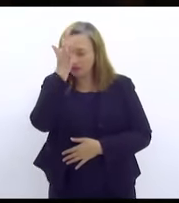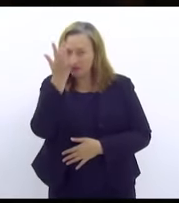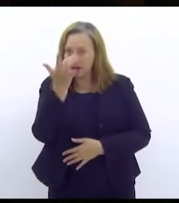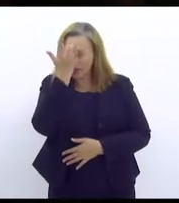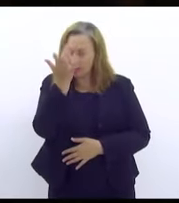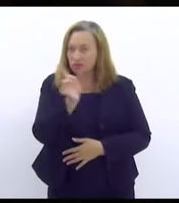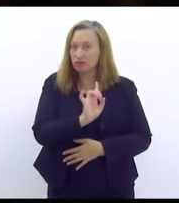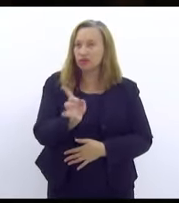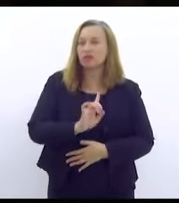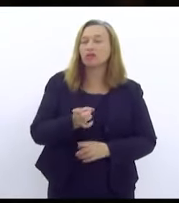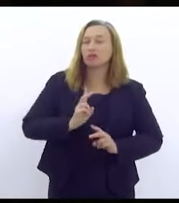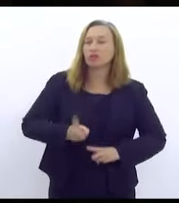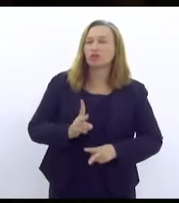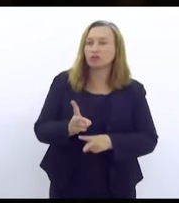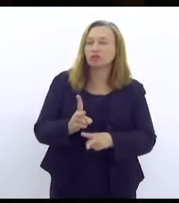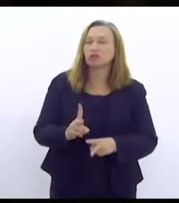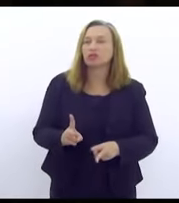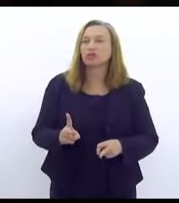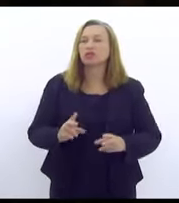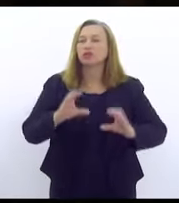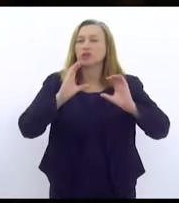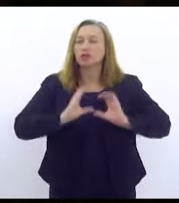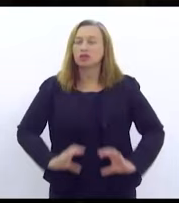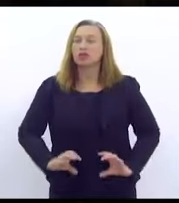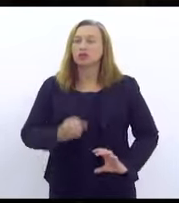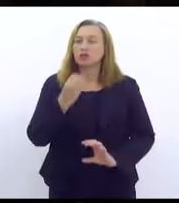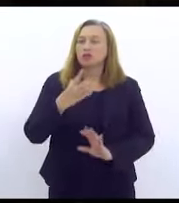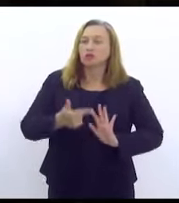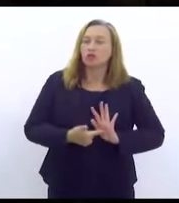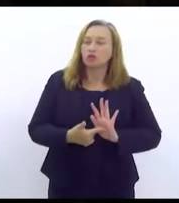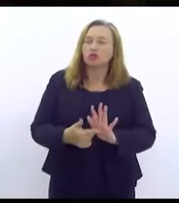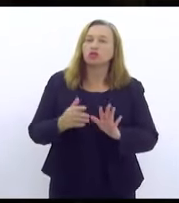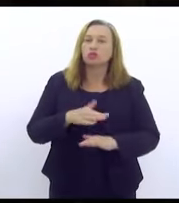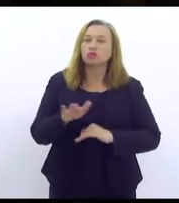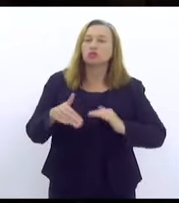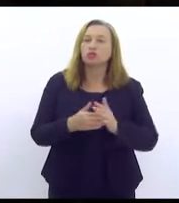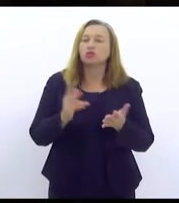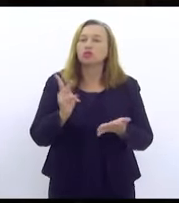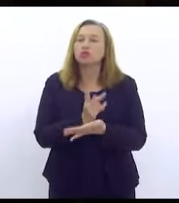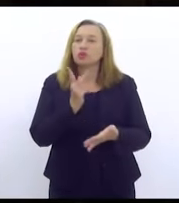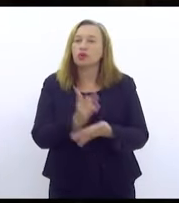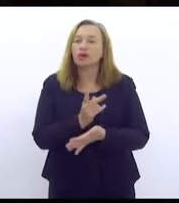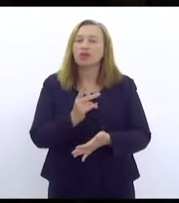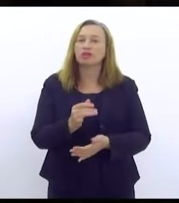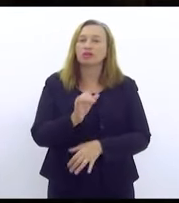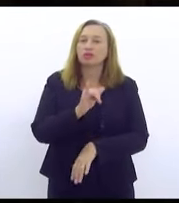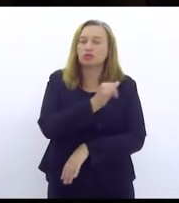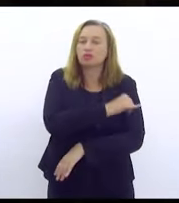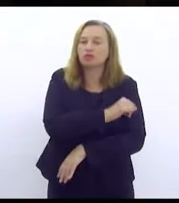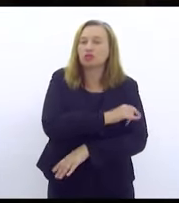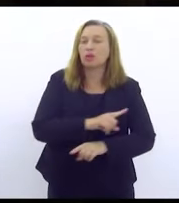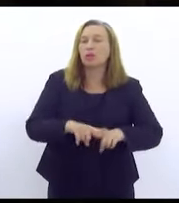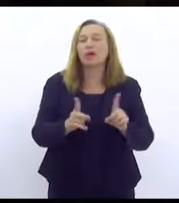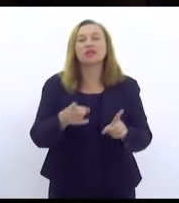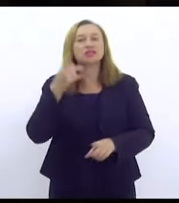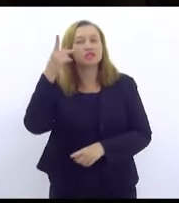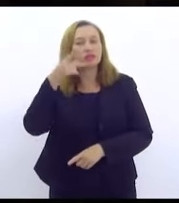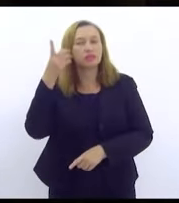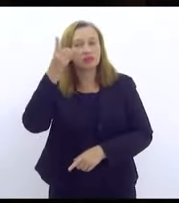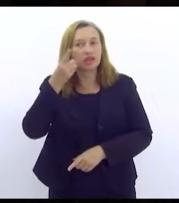assim continue, com o cidadão de bem revelando todas as mazelas que o Rio de Janeiro vem sofrendo. Mas, deputado